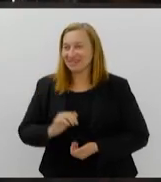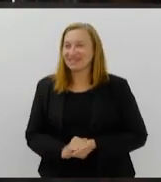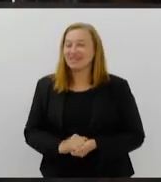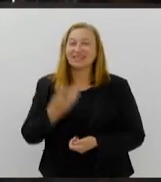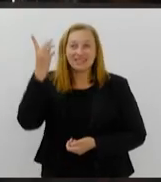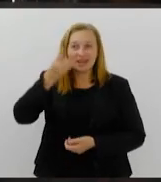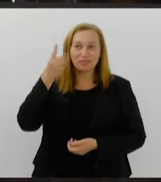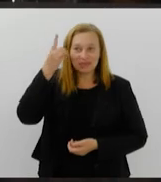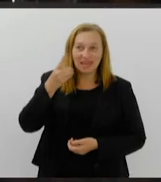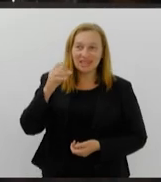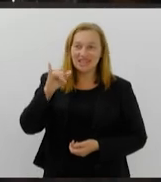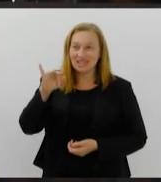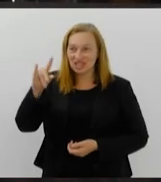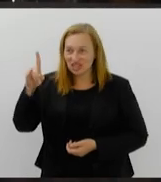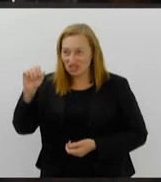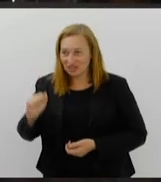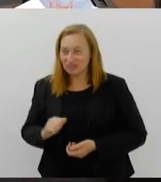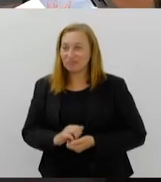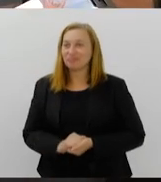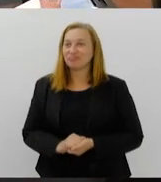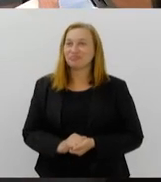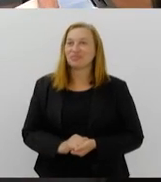deputada Índia Armelau.